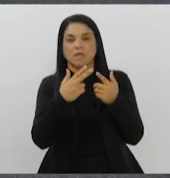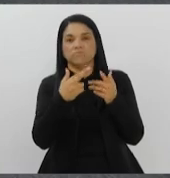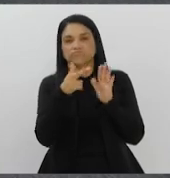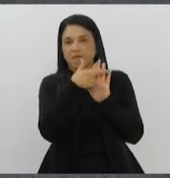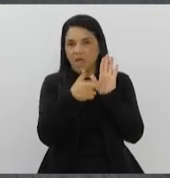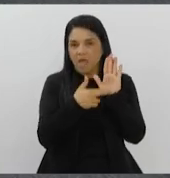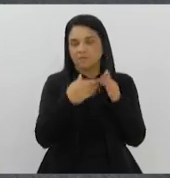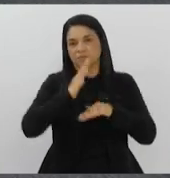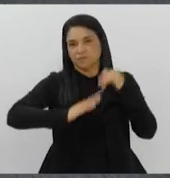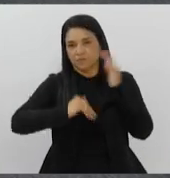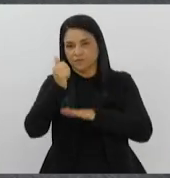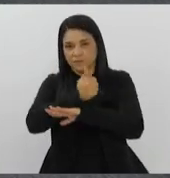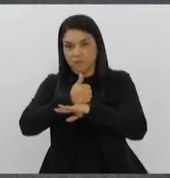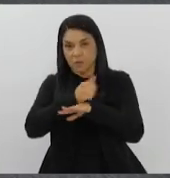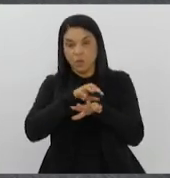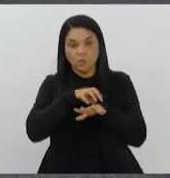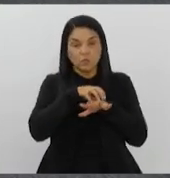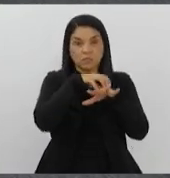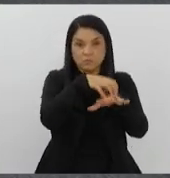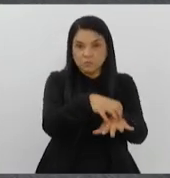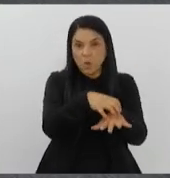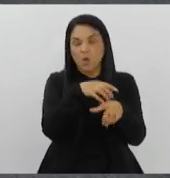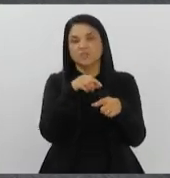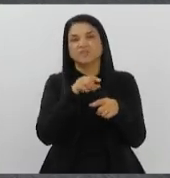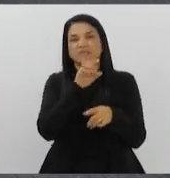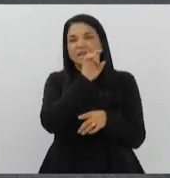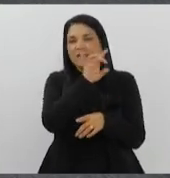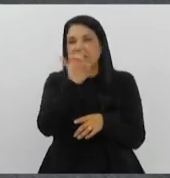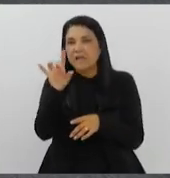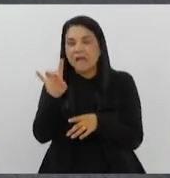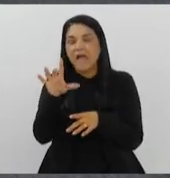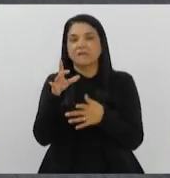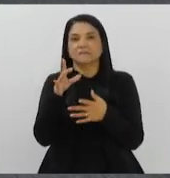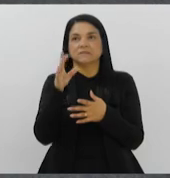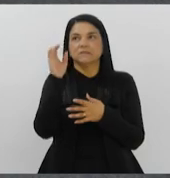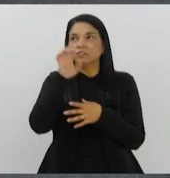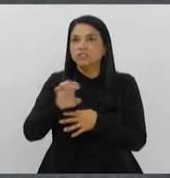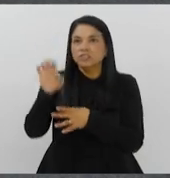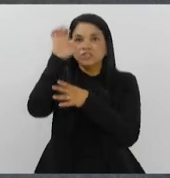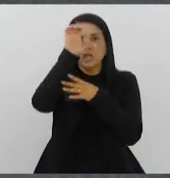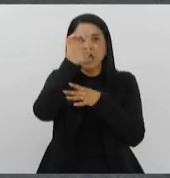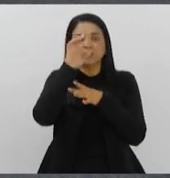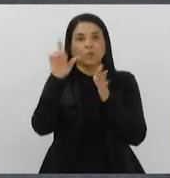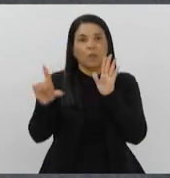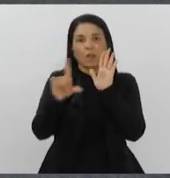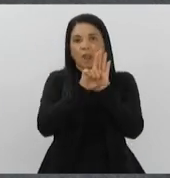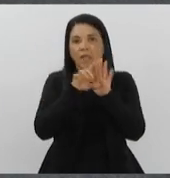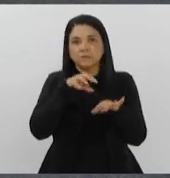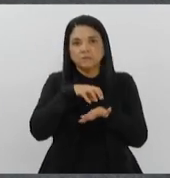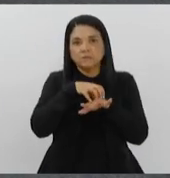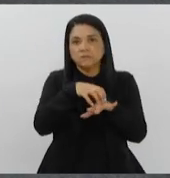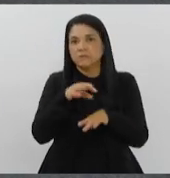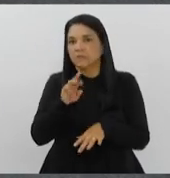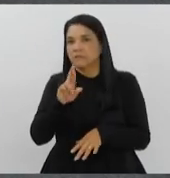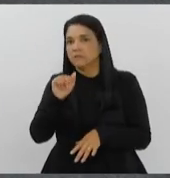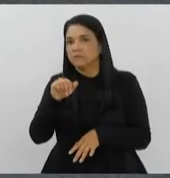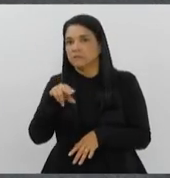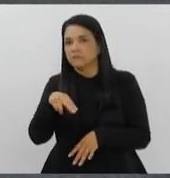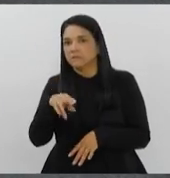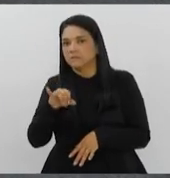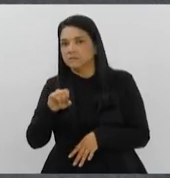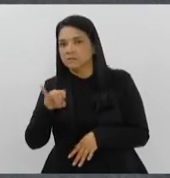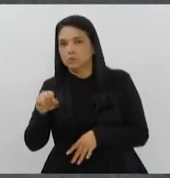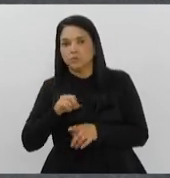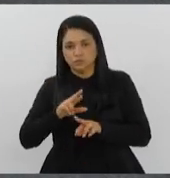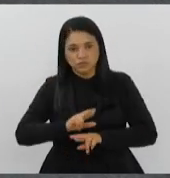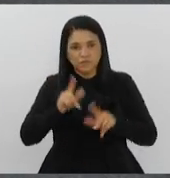trânsito e transporte. O que seria no Brasil a gente ter em cada estado uma lei de trânsito diferente do outro? Isso geraria mais segurança no trânsito ou